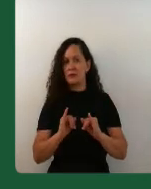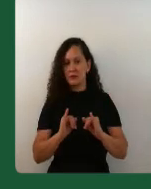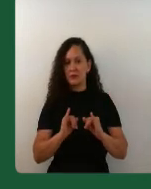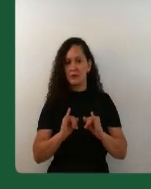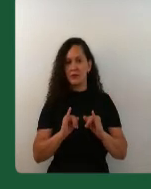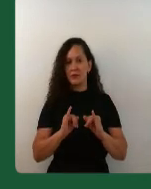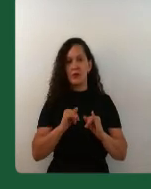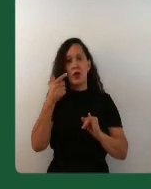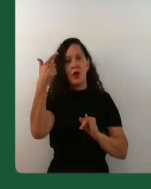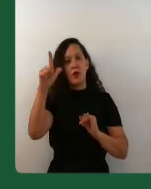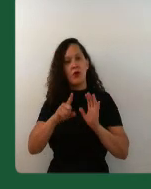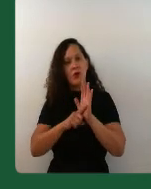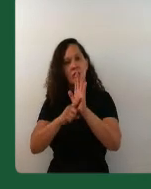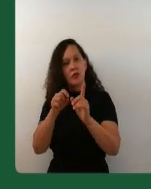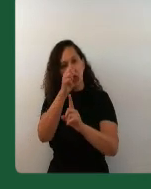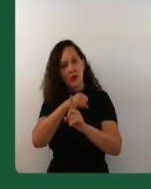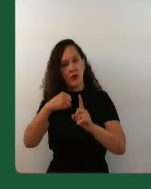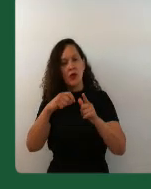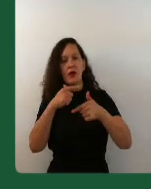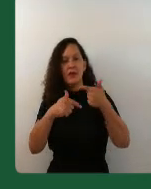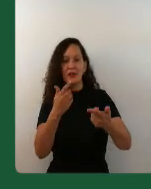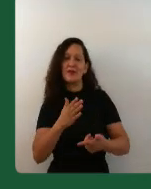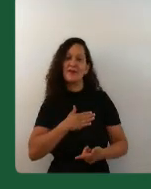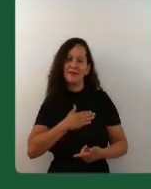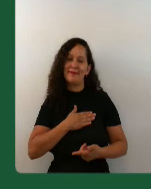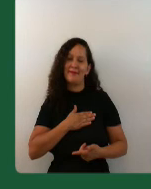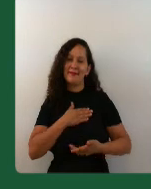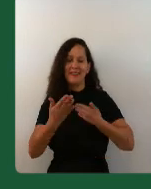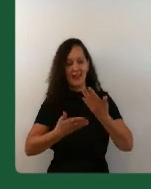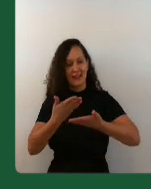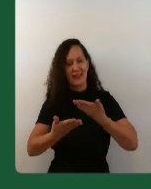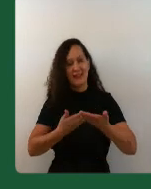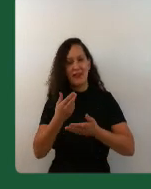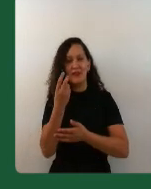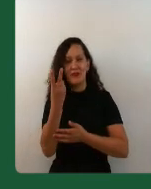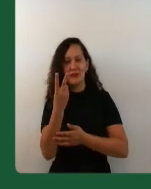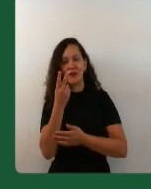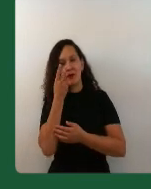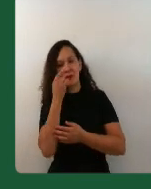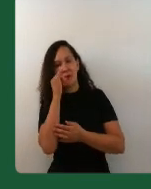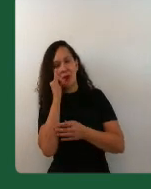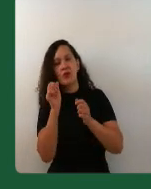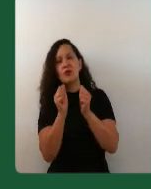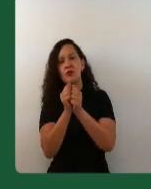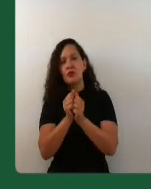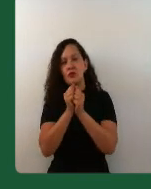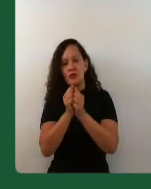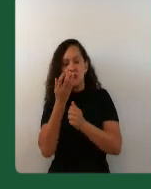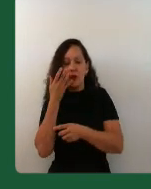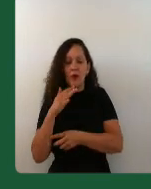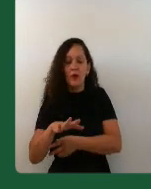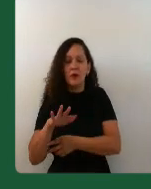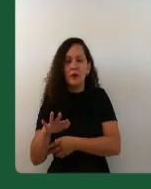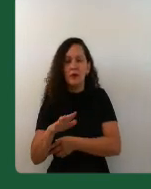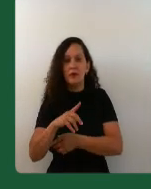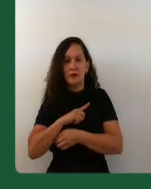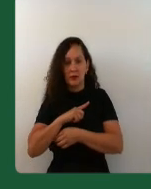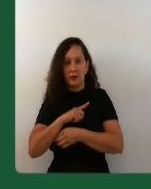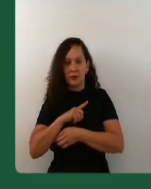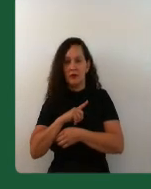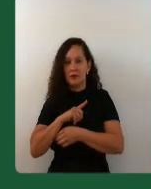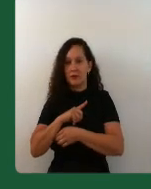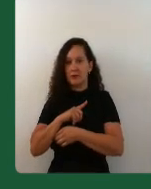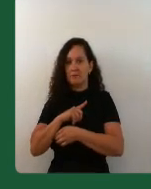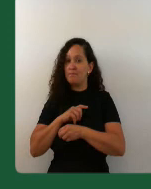da outra assistente social que trabalhava com a gente, atendendo 2 pais, junto com o menininho que tem uma síndrome